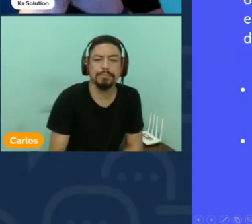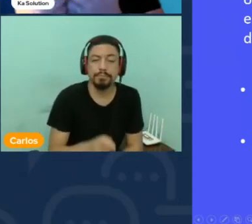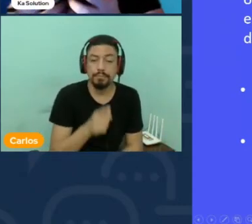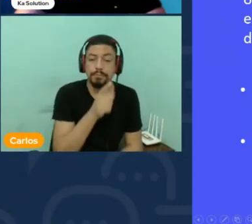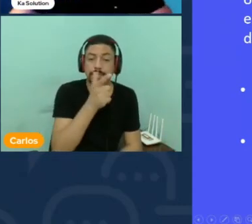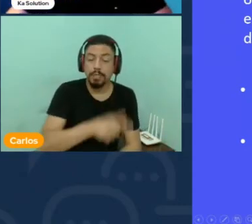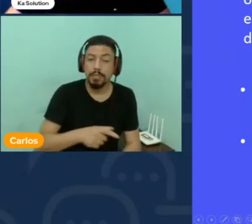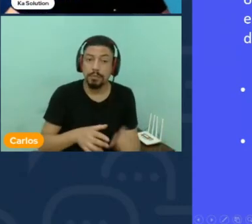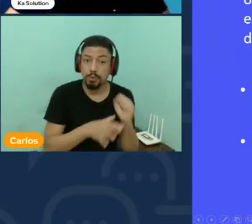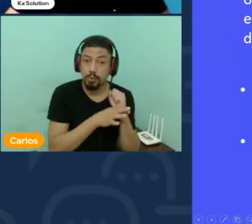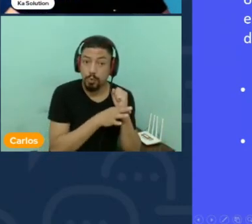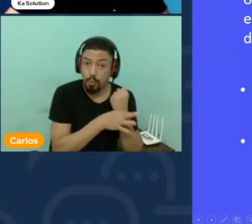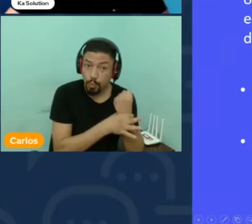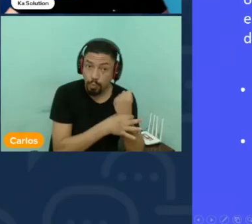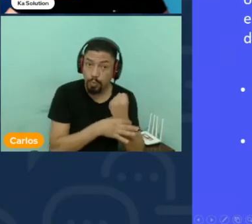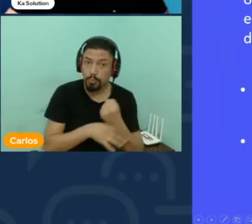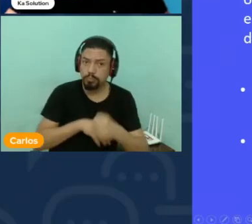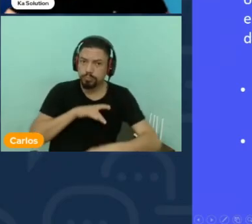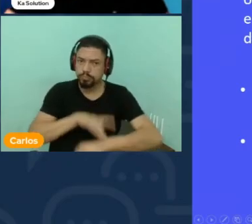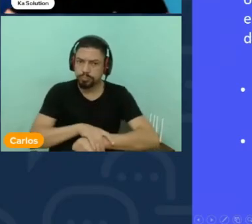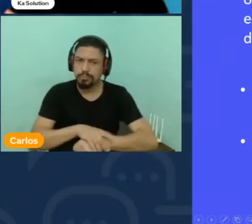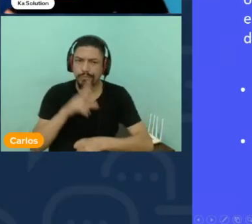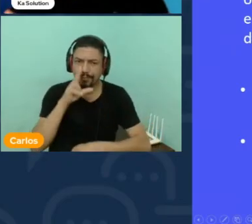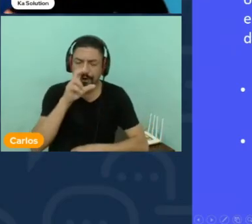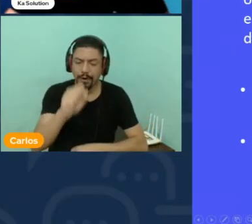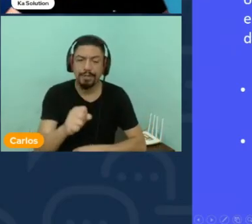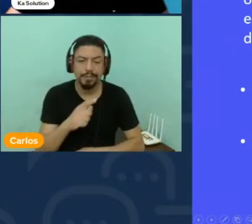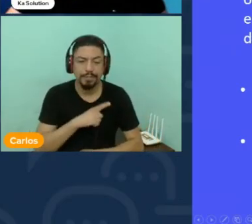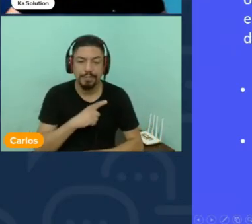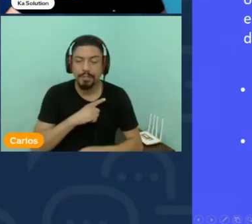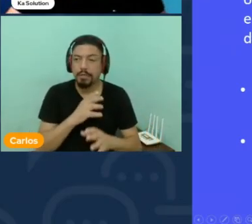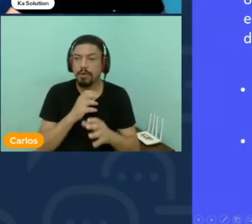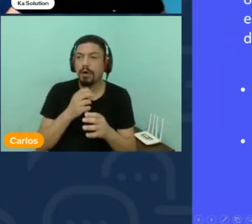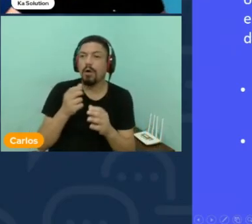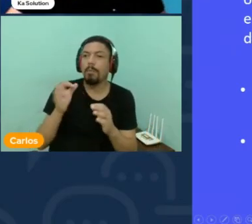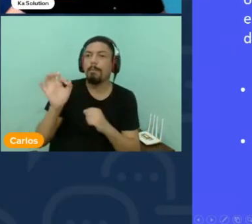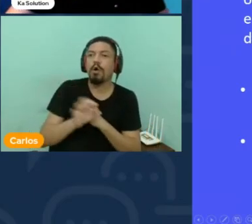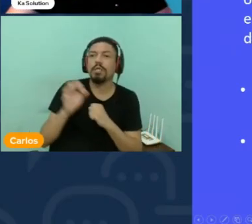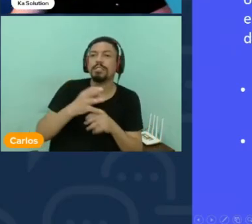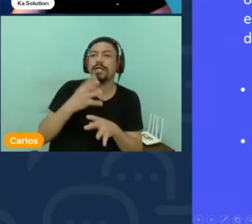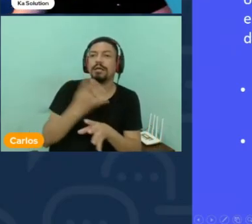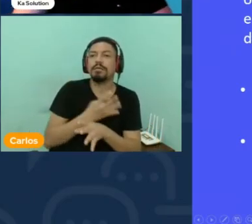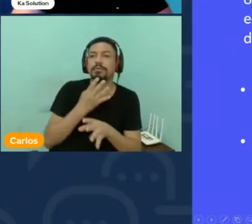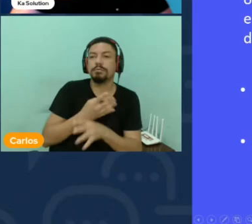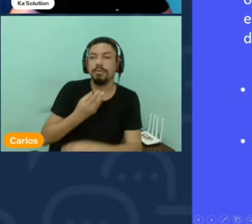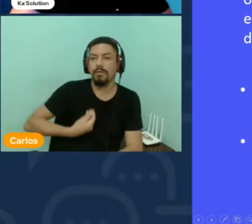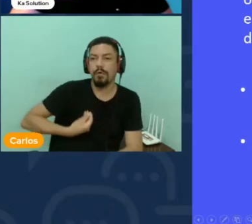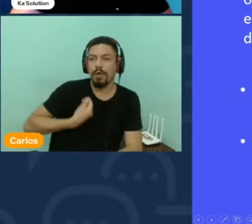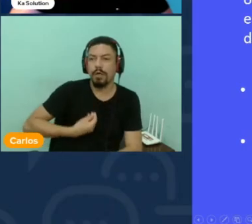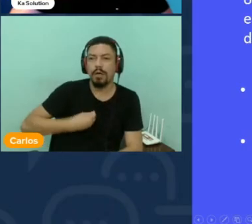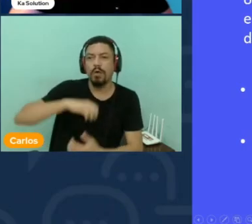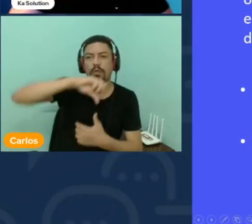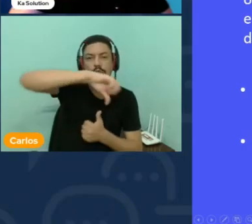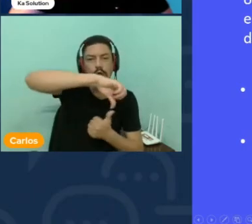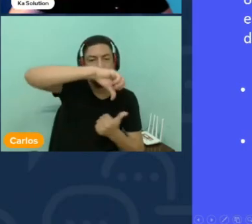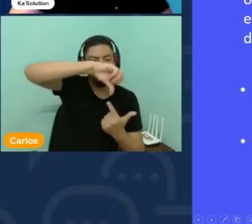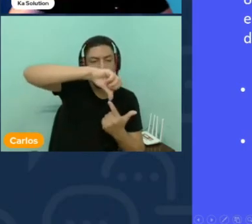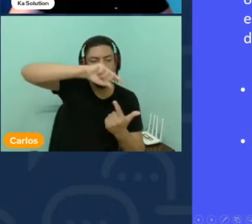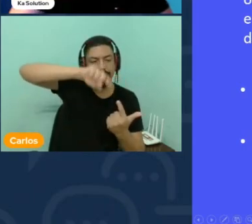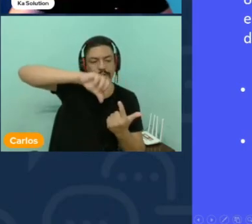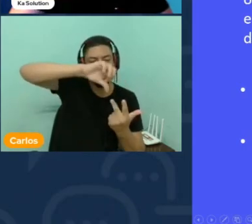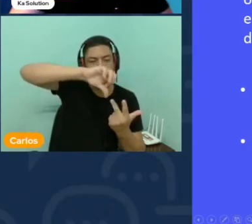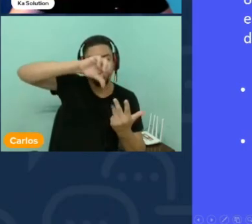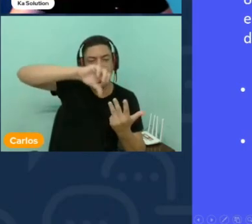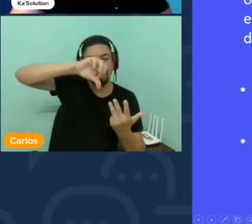seguro, robusto. Ele possui, olha só, 11 noves de durabilidade. Isso quer